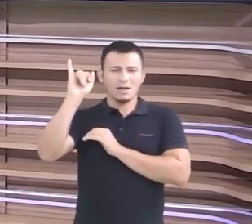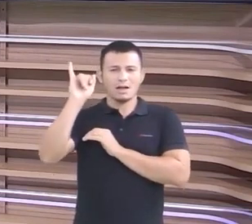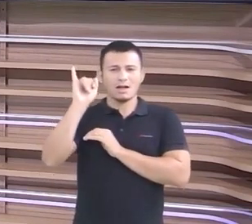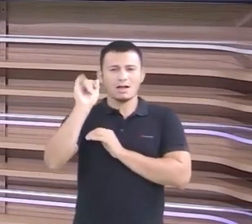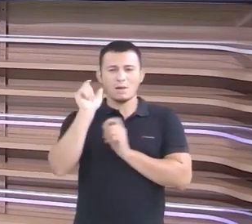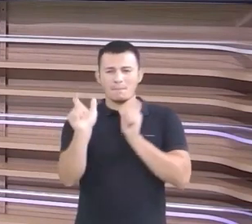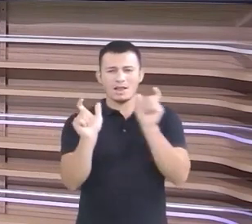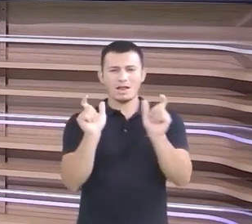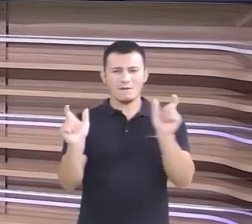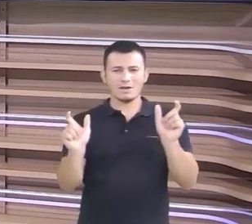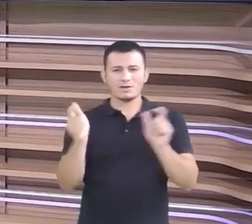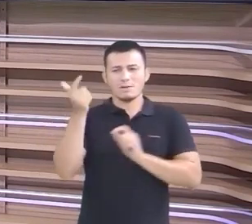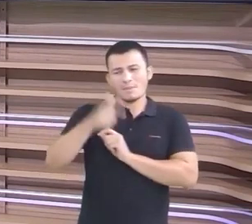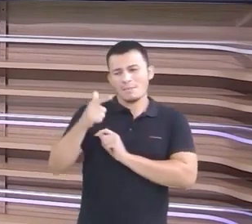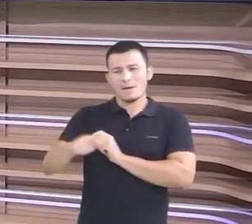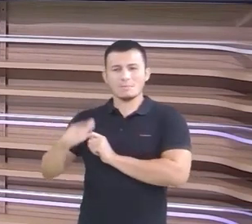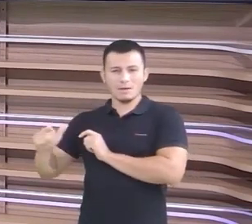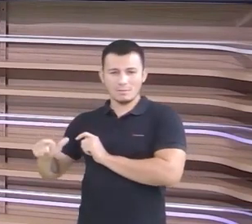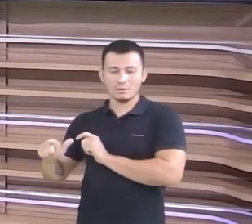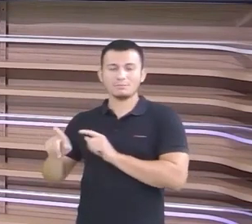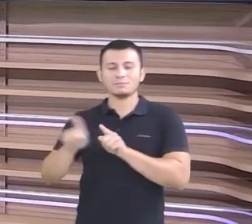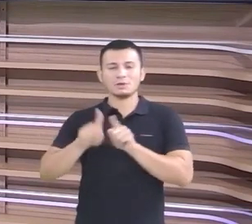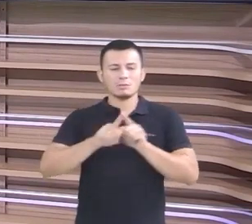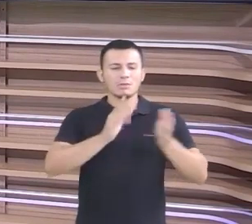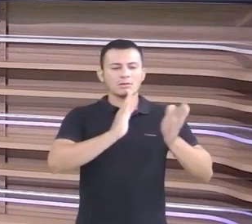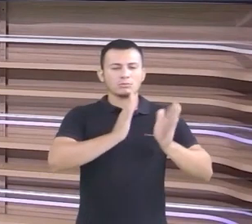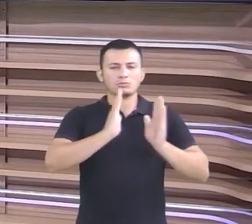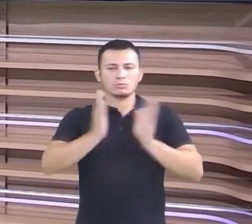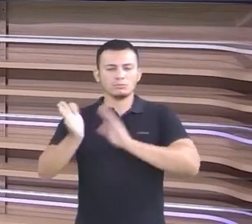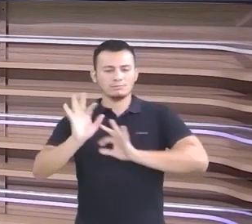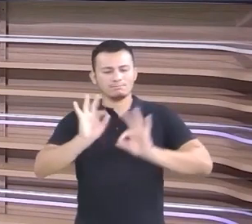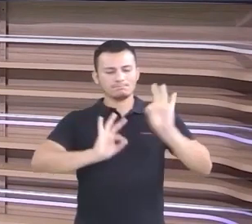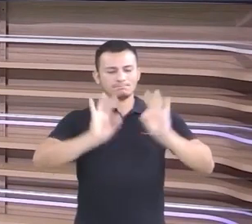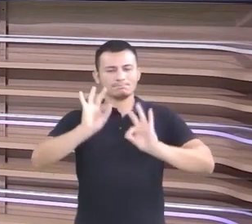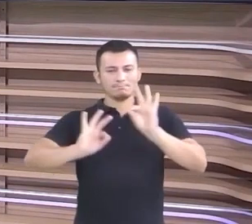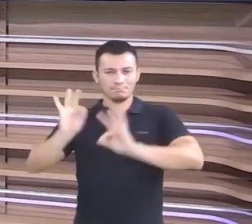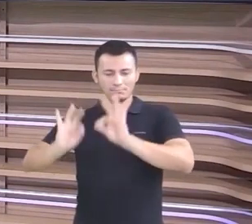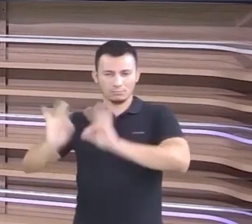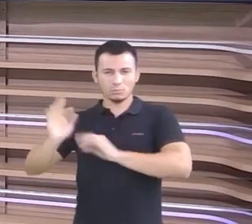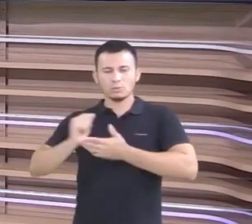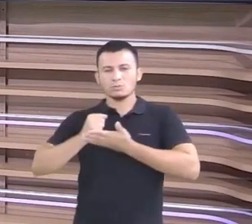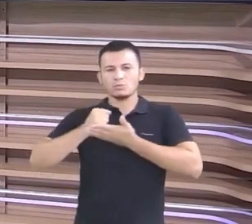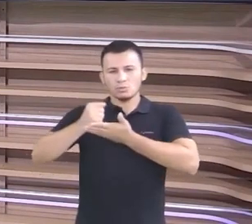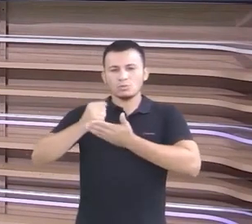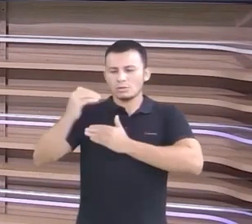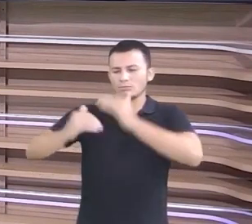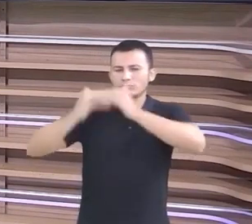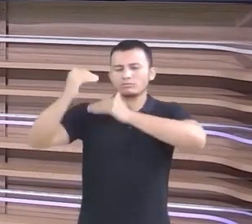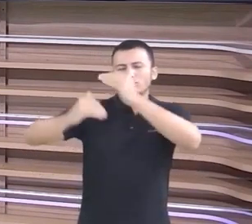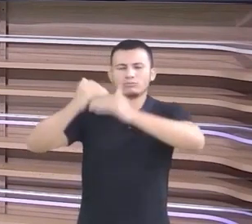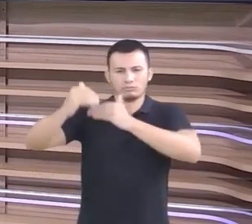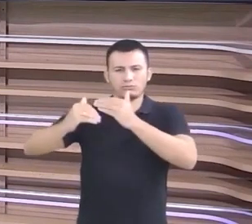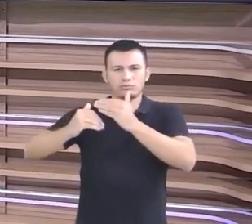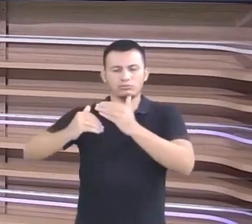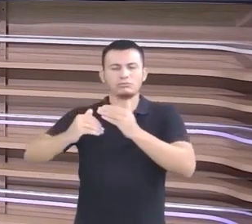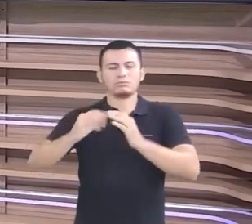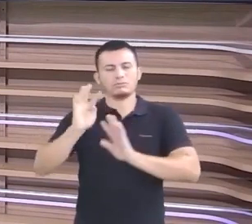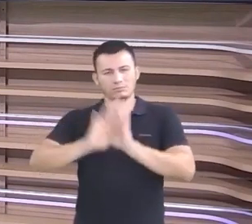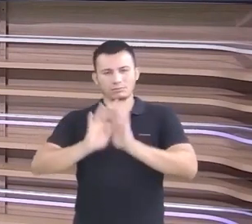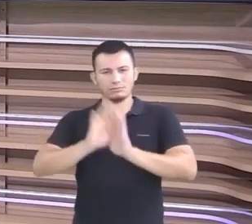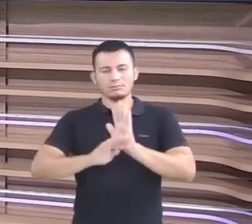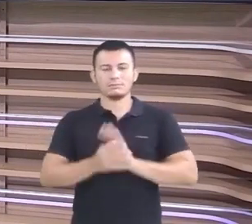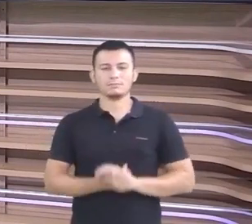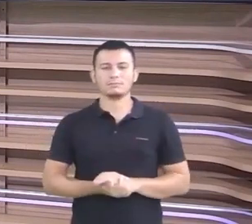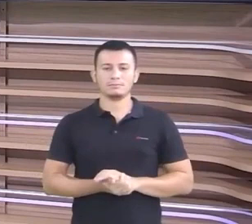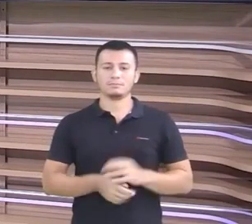desnecessárias no texto e também para manter a sequência do texto, para ajudar no desenvolvimento do texto. Então,